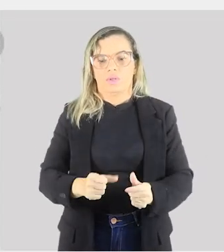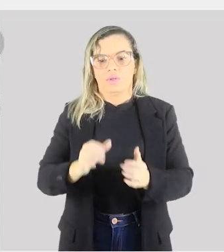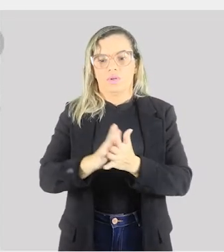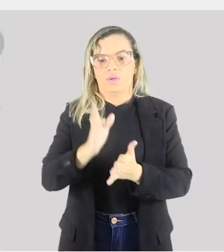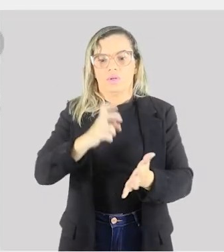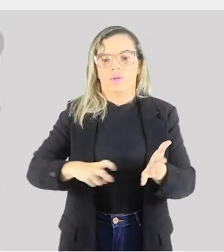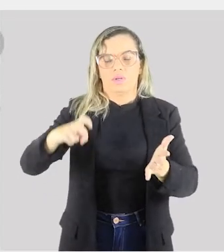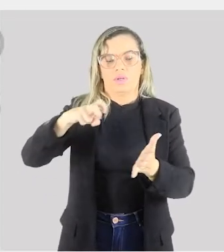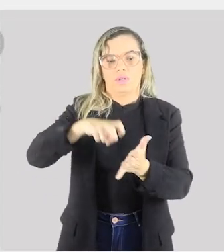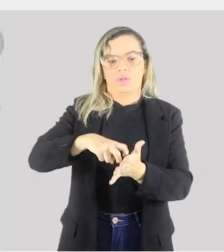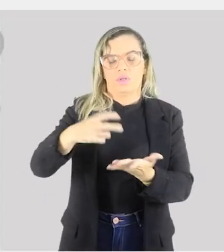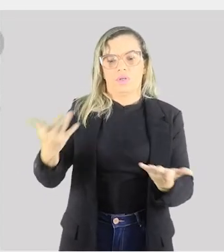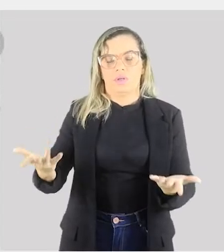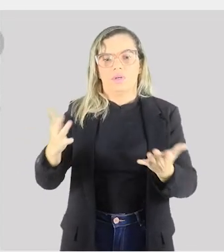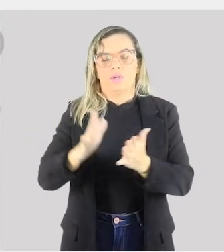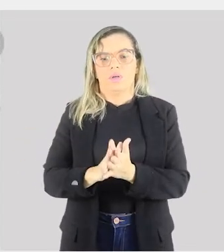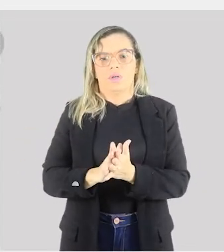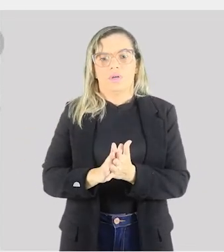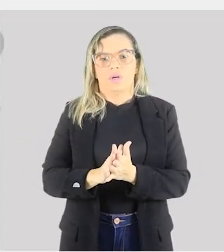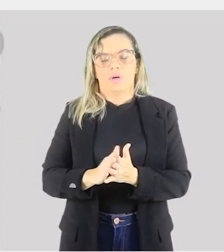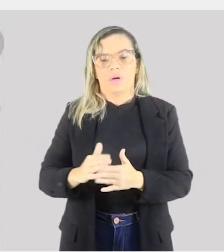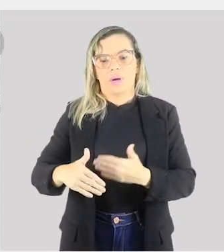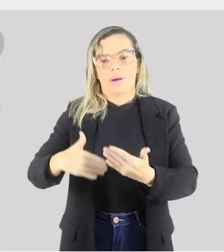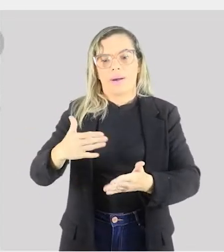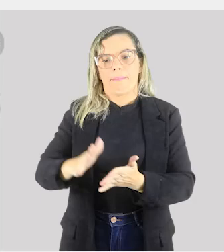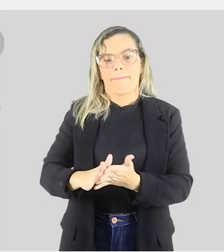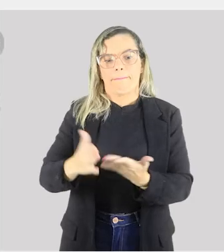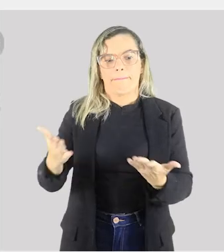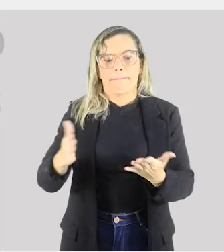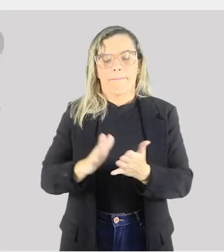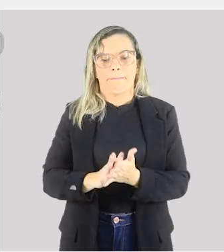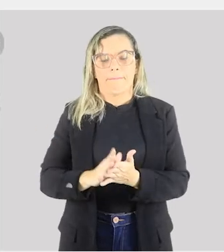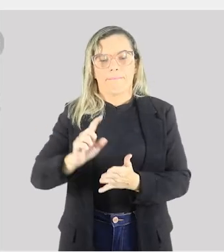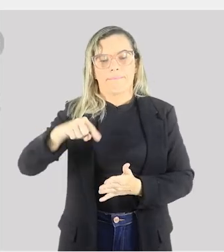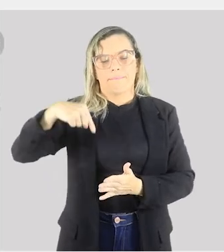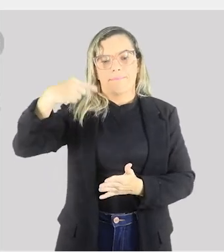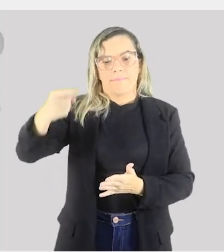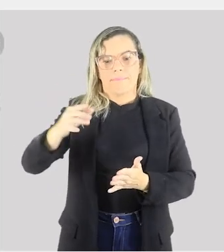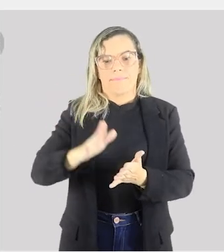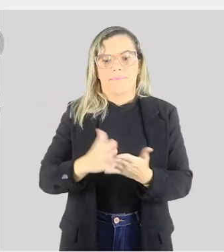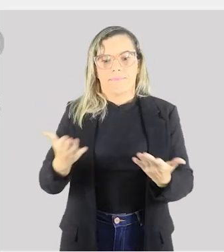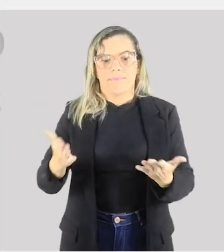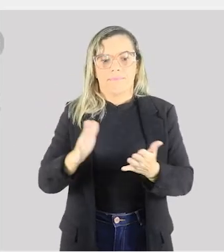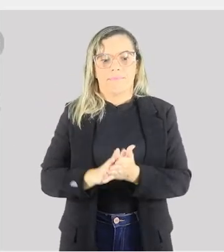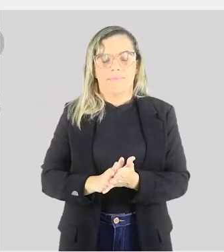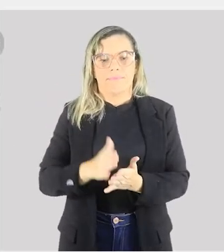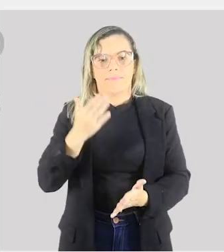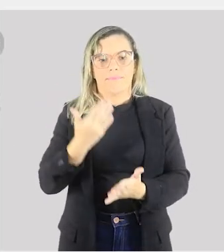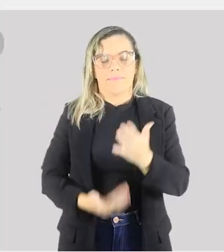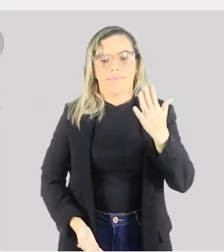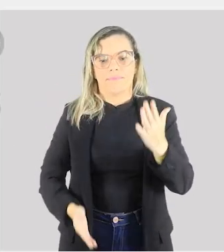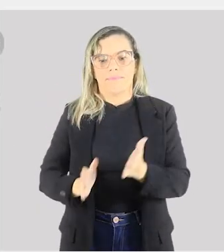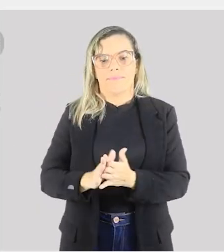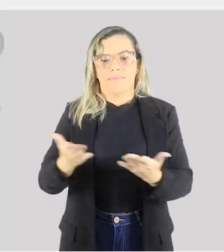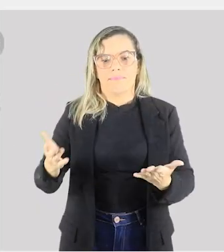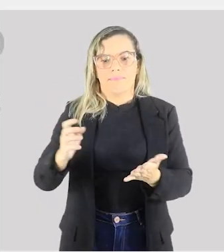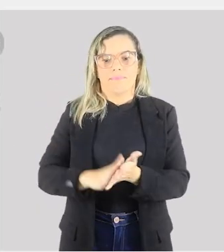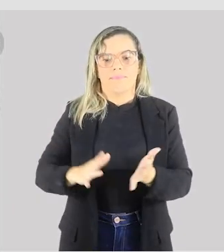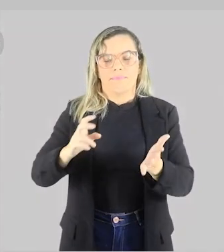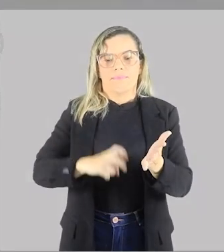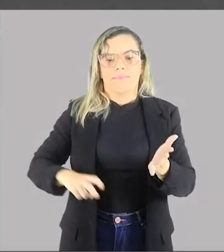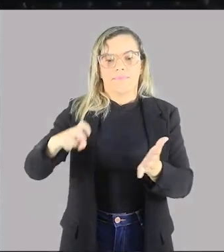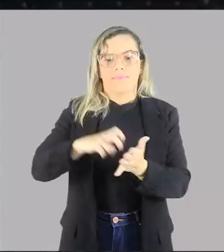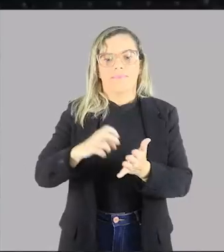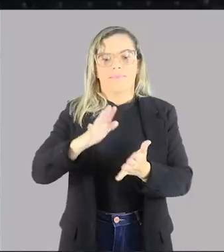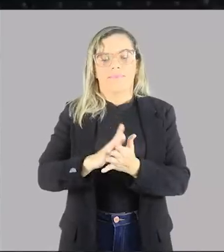a sanção, ela vai se estender depois da cominação da pena, da cominação da sanção administrativa,